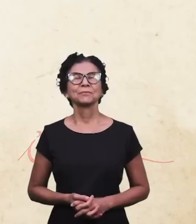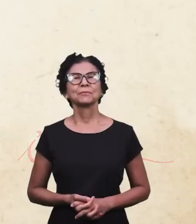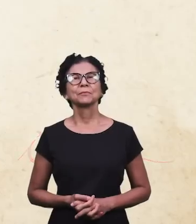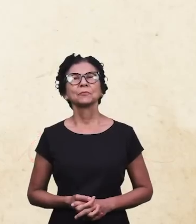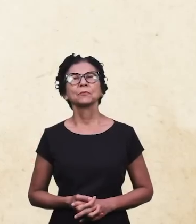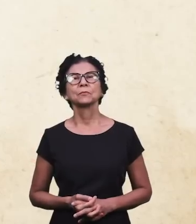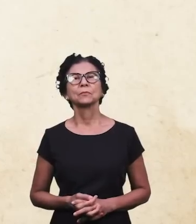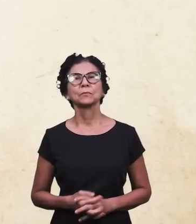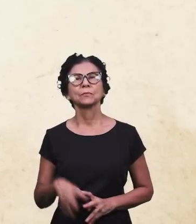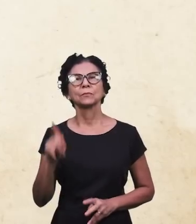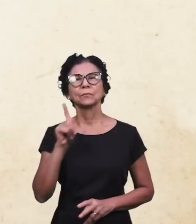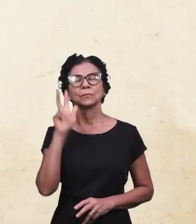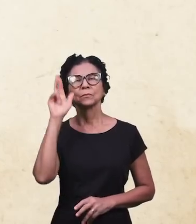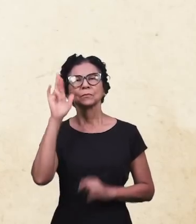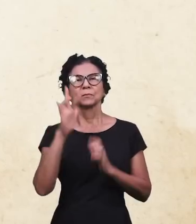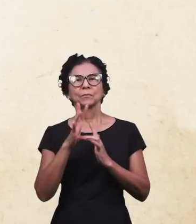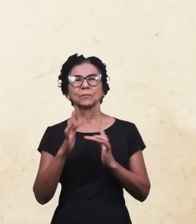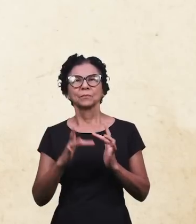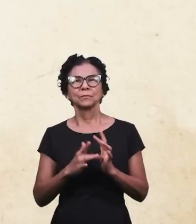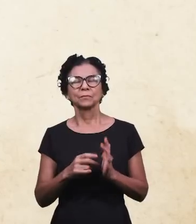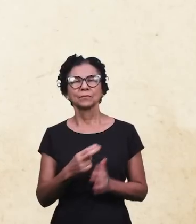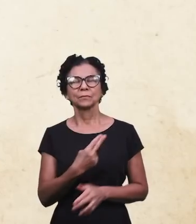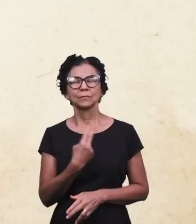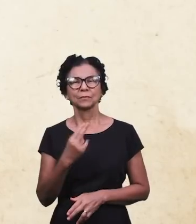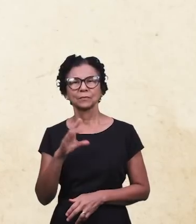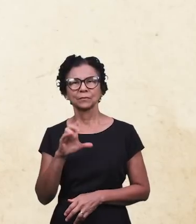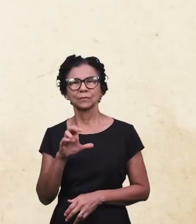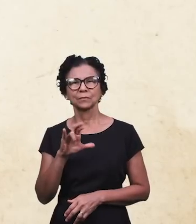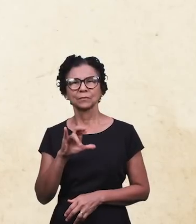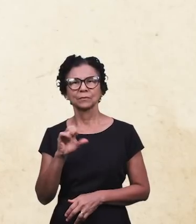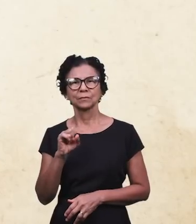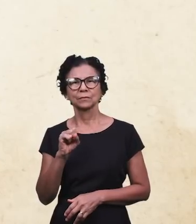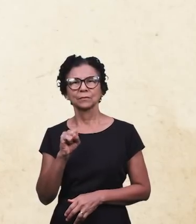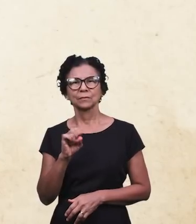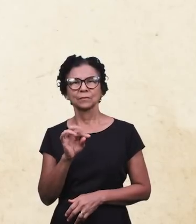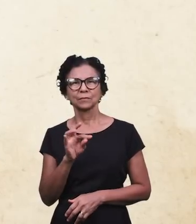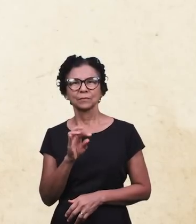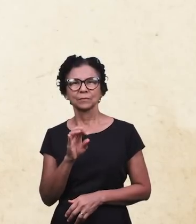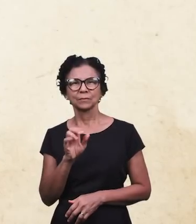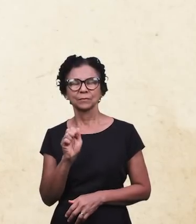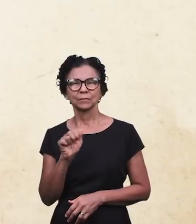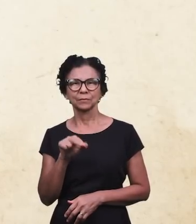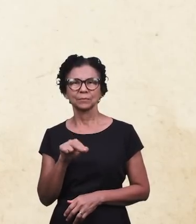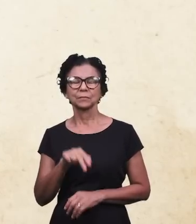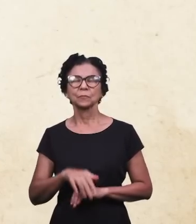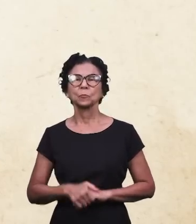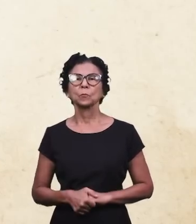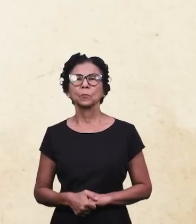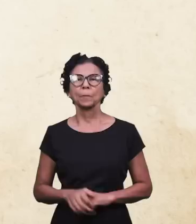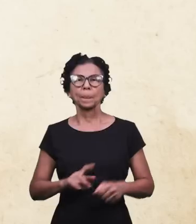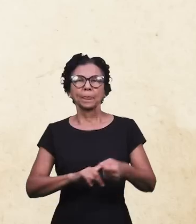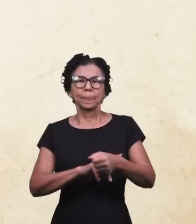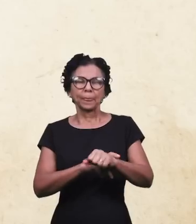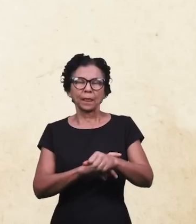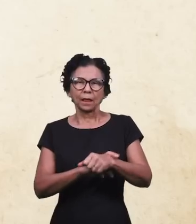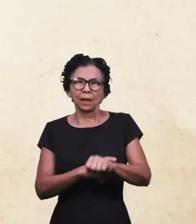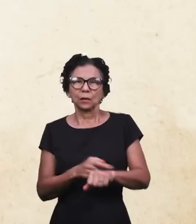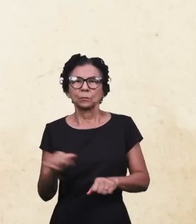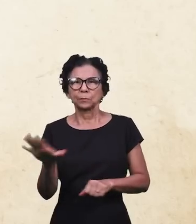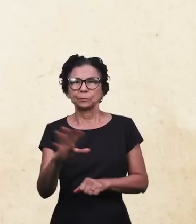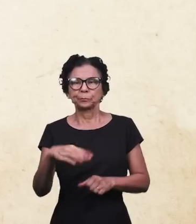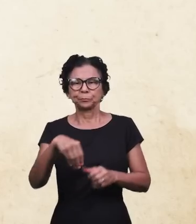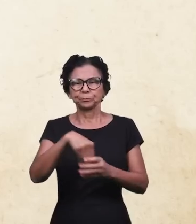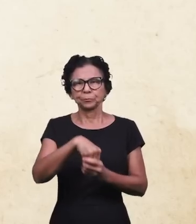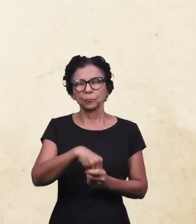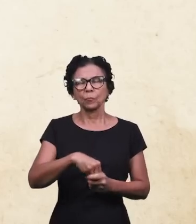A paz do Senhor Jesus, meu nome é Christian, eu sou de Guarapari, da área do Country Club, né, do ministério